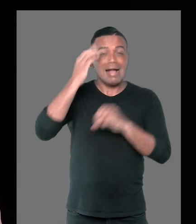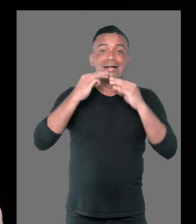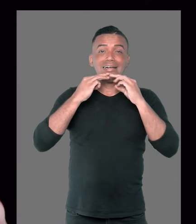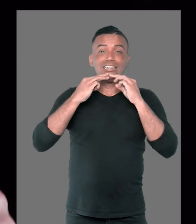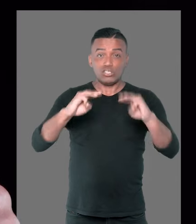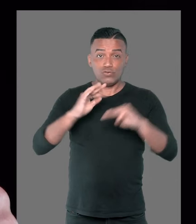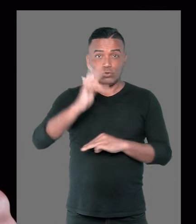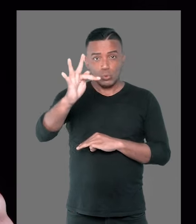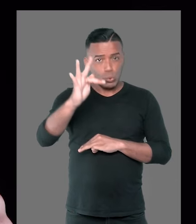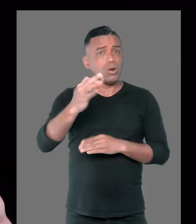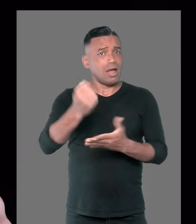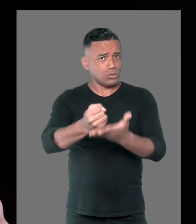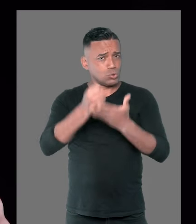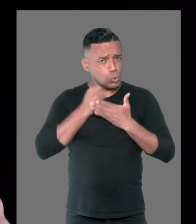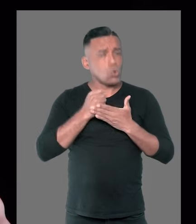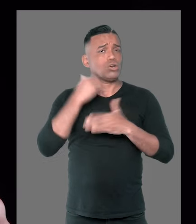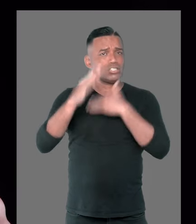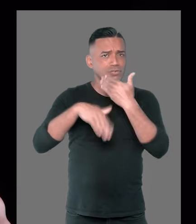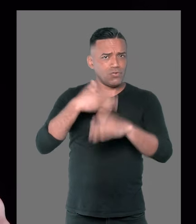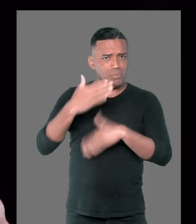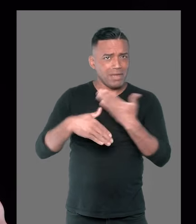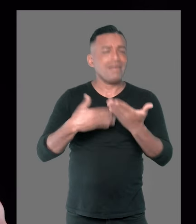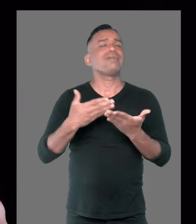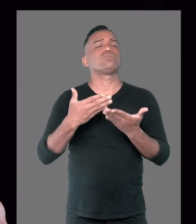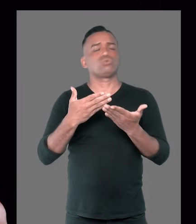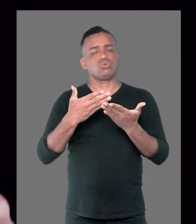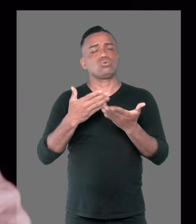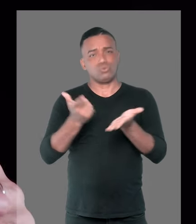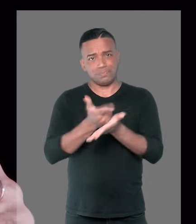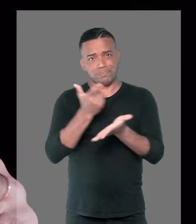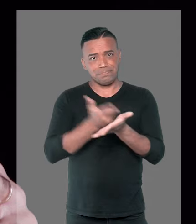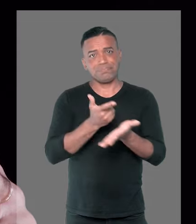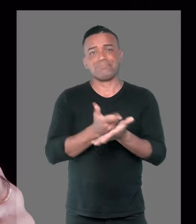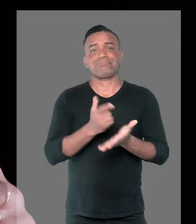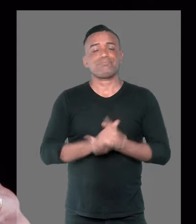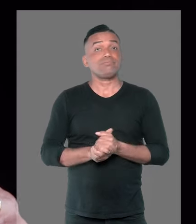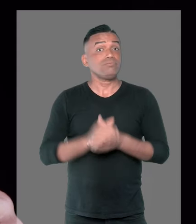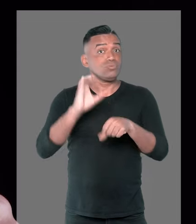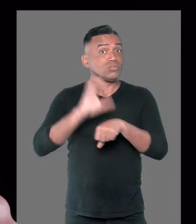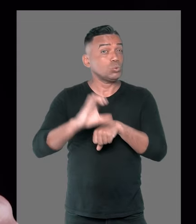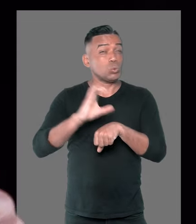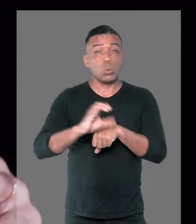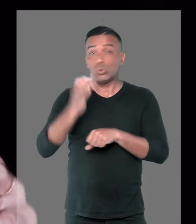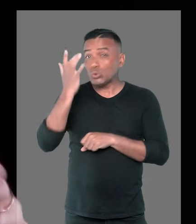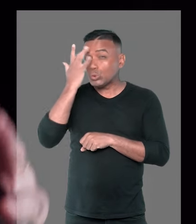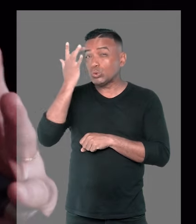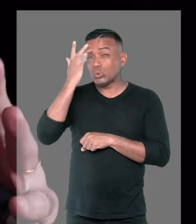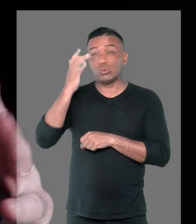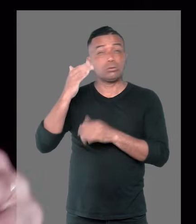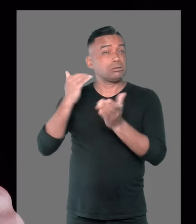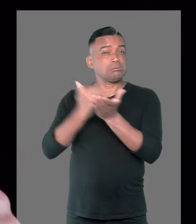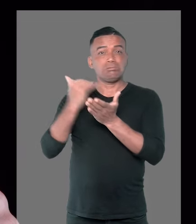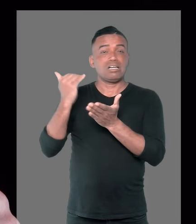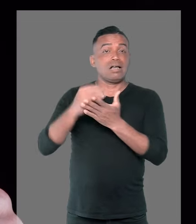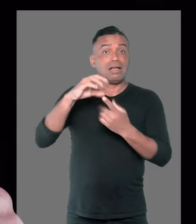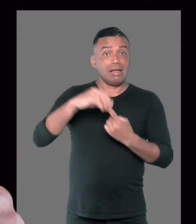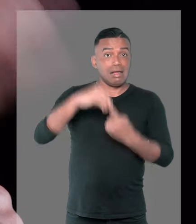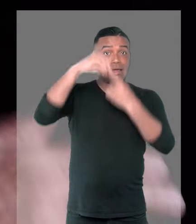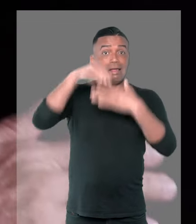livro estão nos agradecimentos do livro nós lideramos um curso aplicado para mais de 500 lideranças do